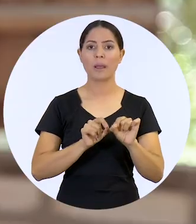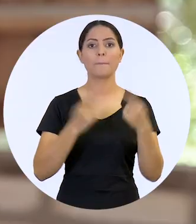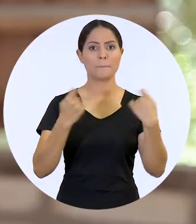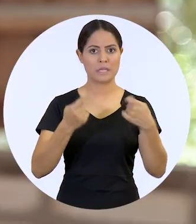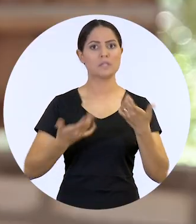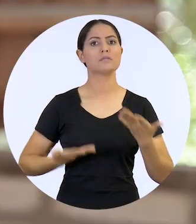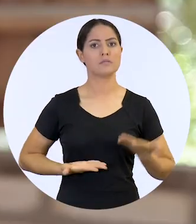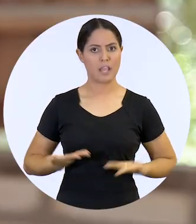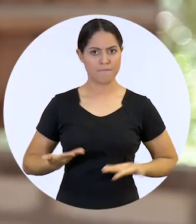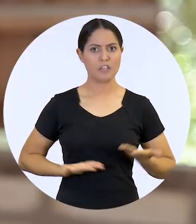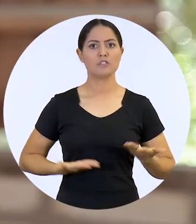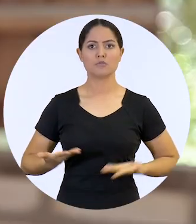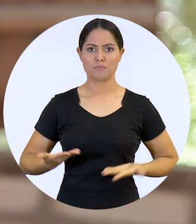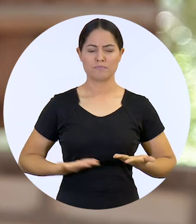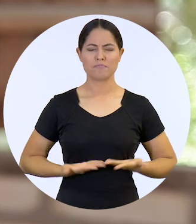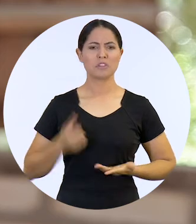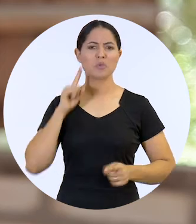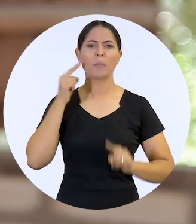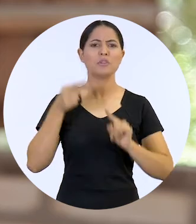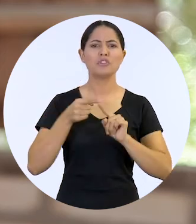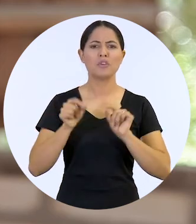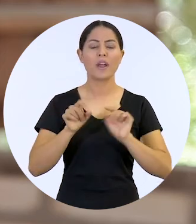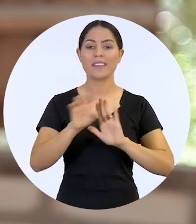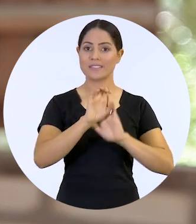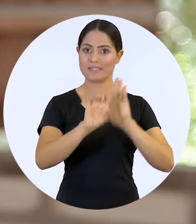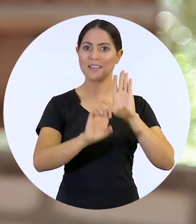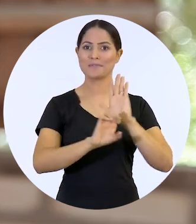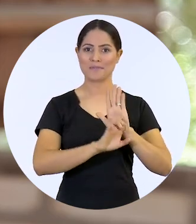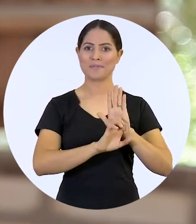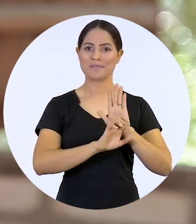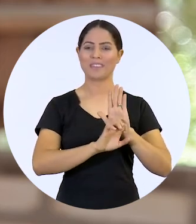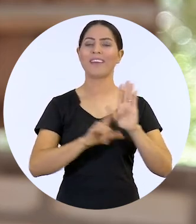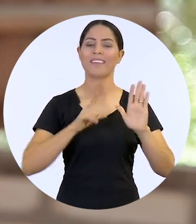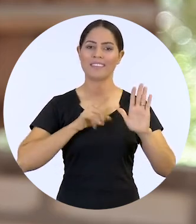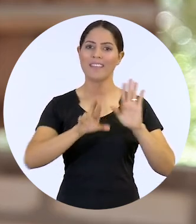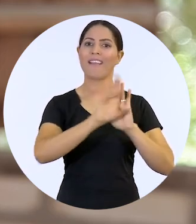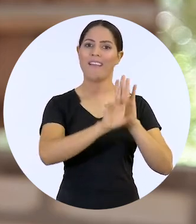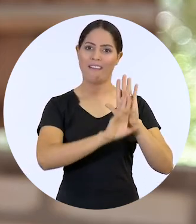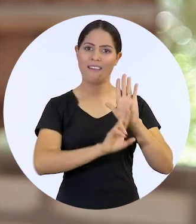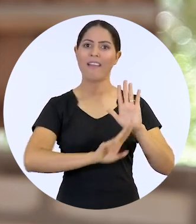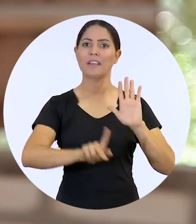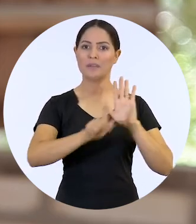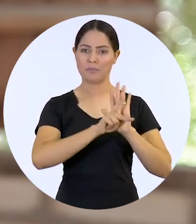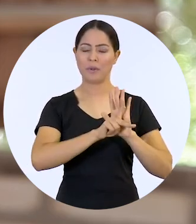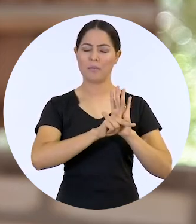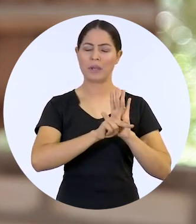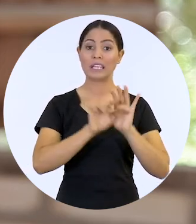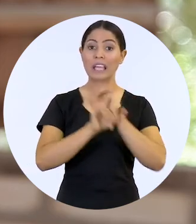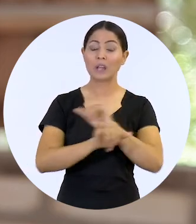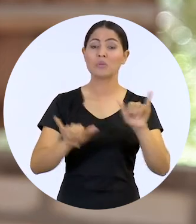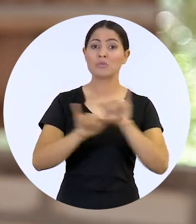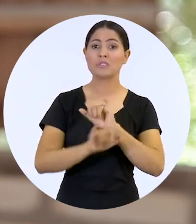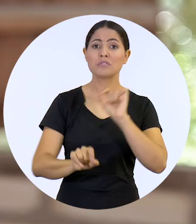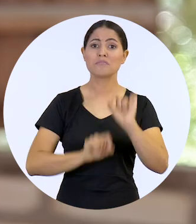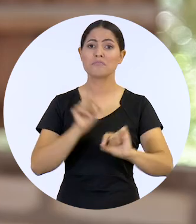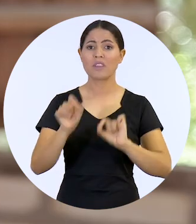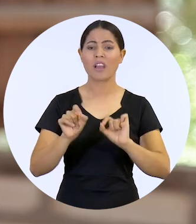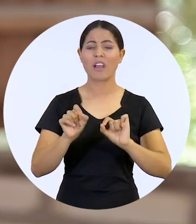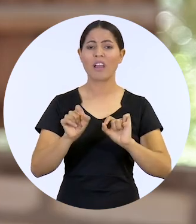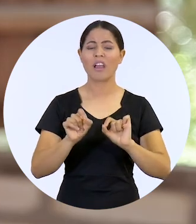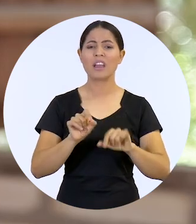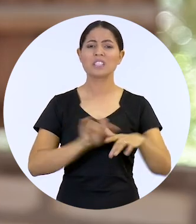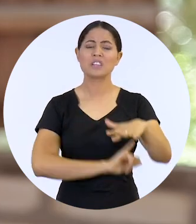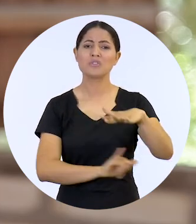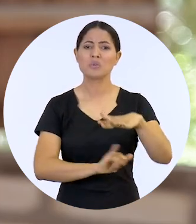devem prestar esse serviço com base no seu estatuto, que é regido por toda uma norma que diz o que essas instituições